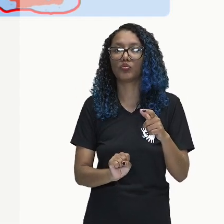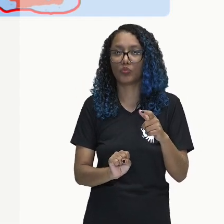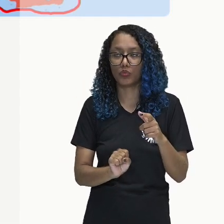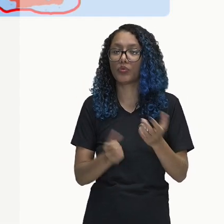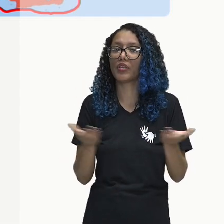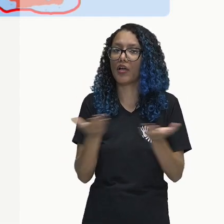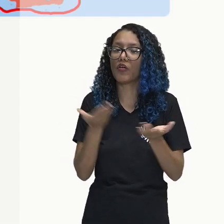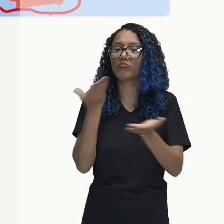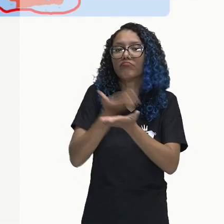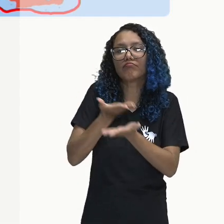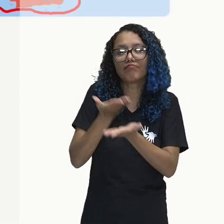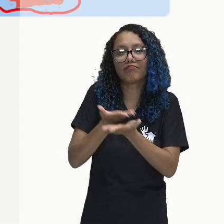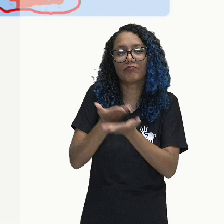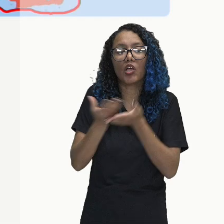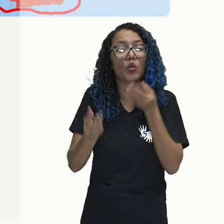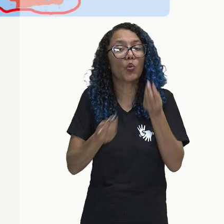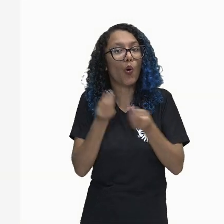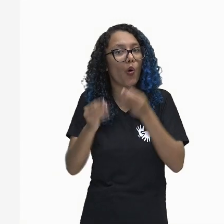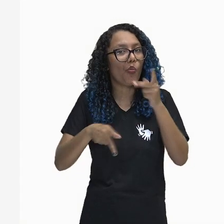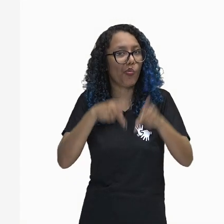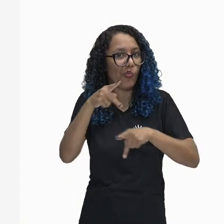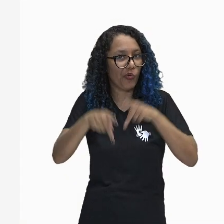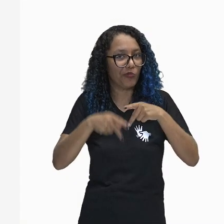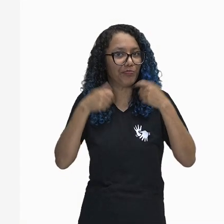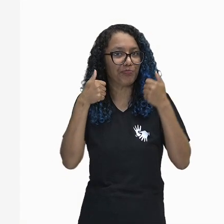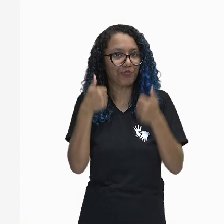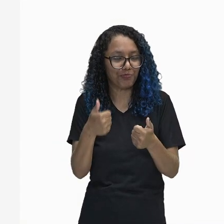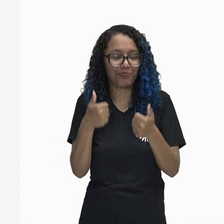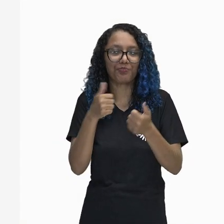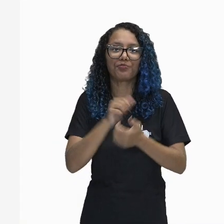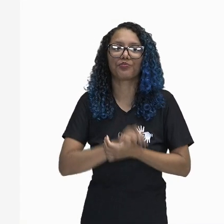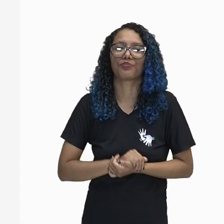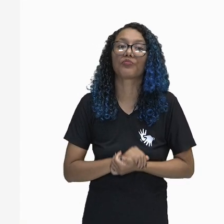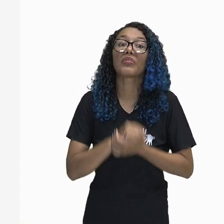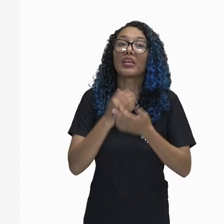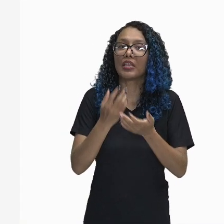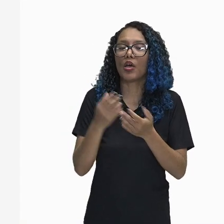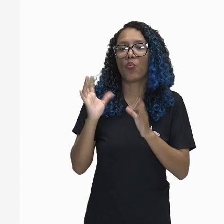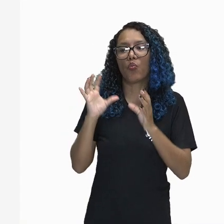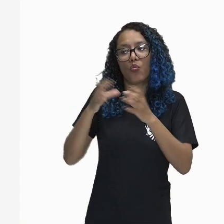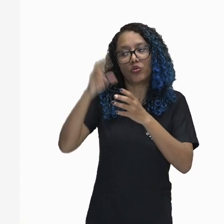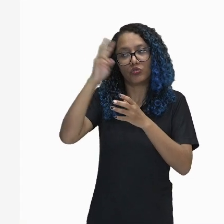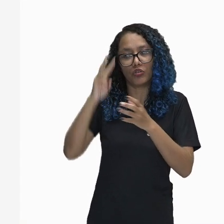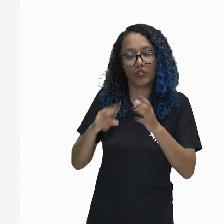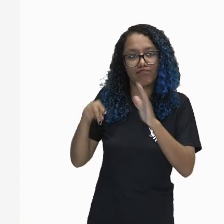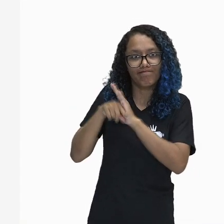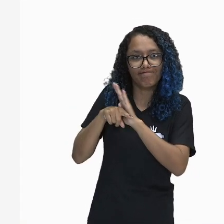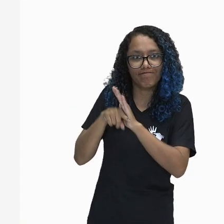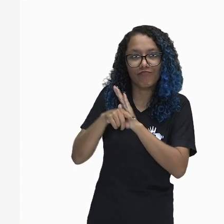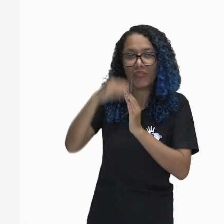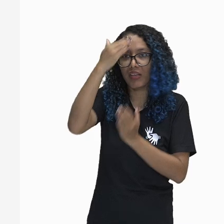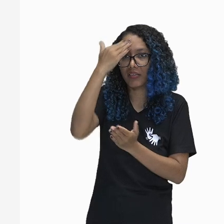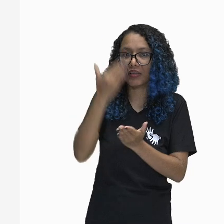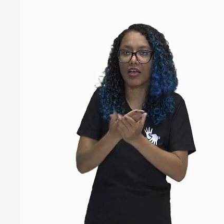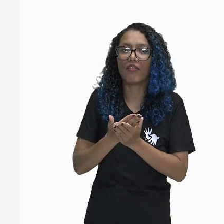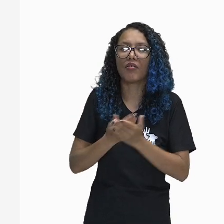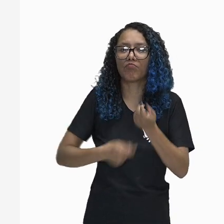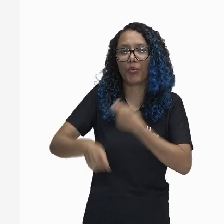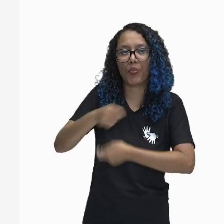civilização. Voltamos ao texto, vamos lá, galerinha. Historiadores acreditam que o comércio marítimo com